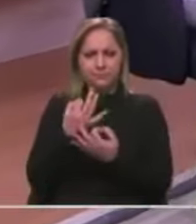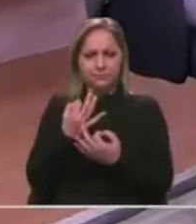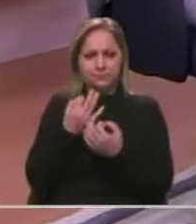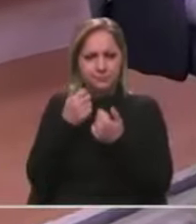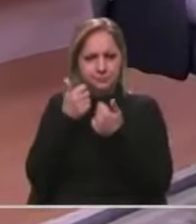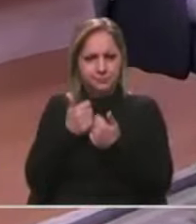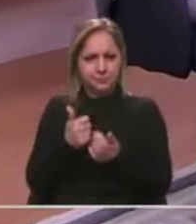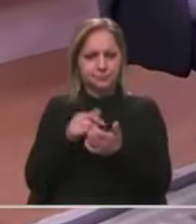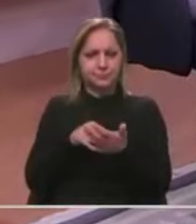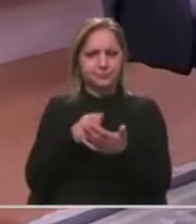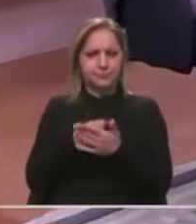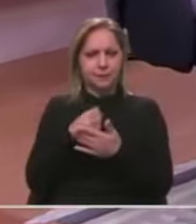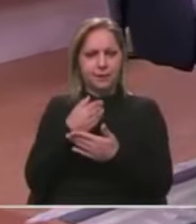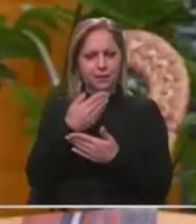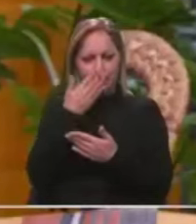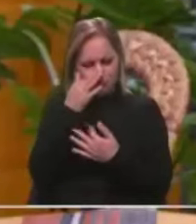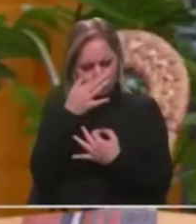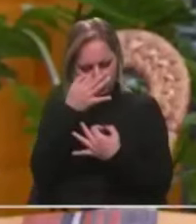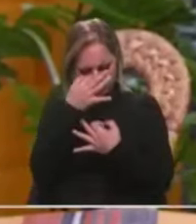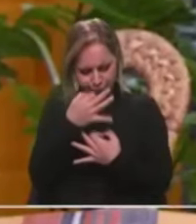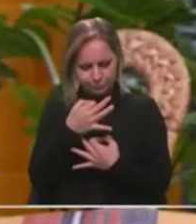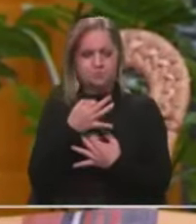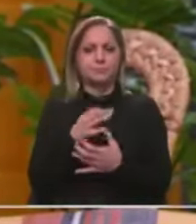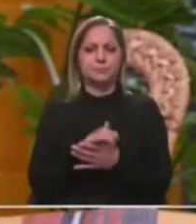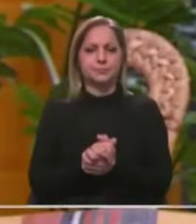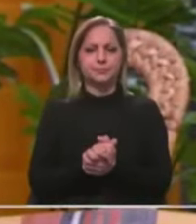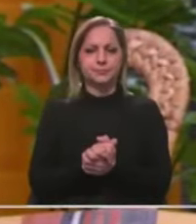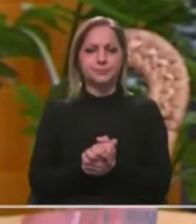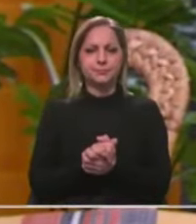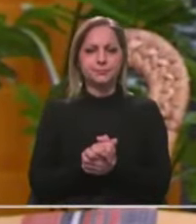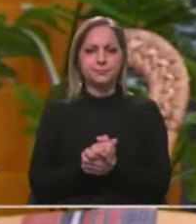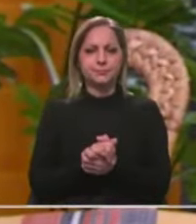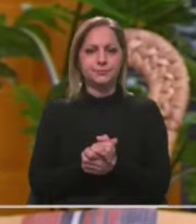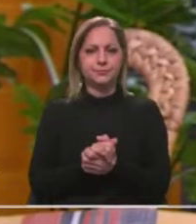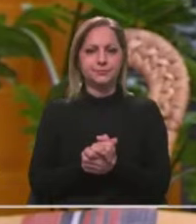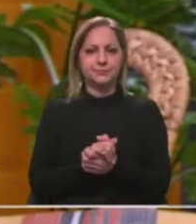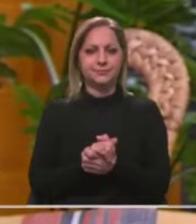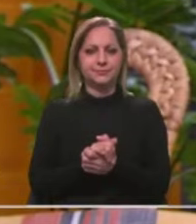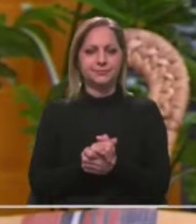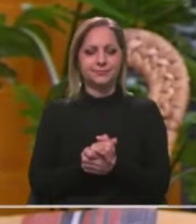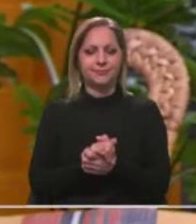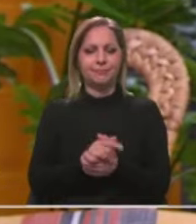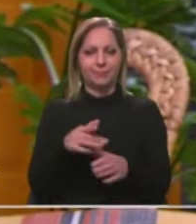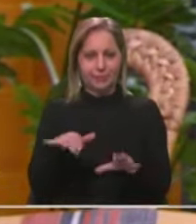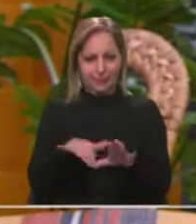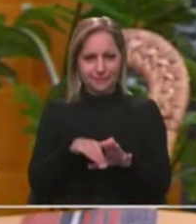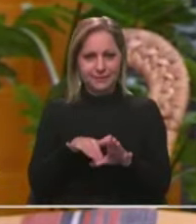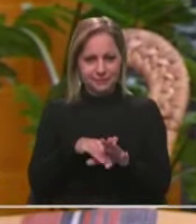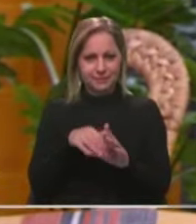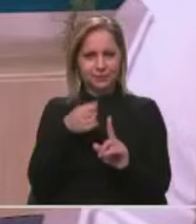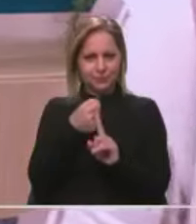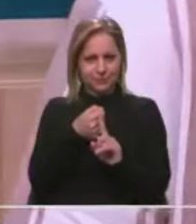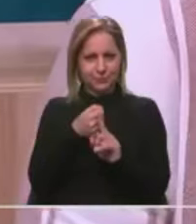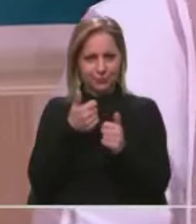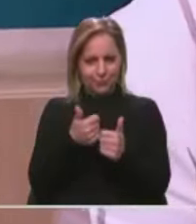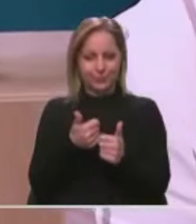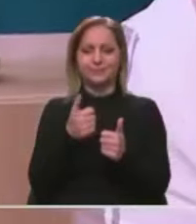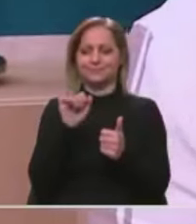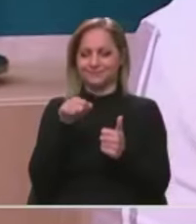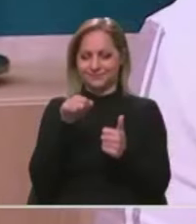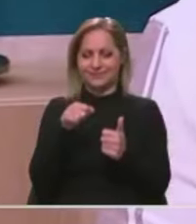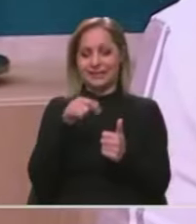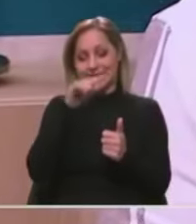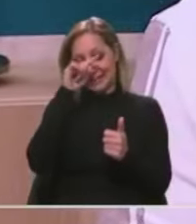que é íntegro-me completamente. Muito bem. Portanto, foi boa este desafio, esta experiência.